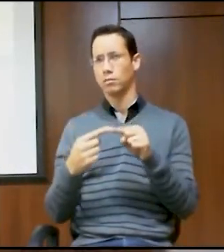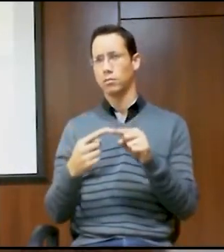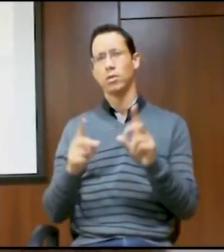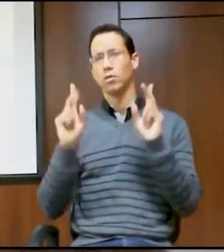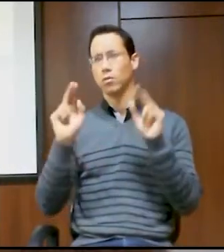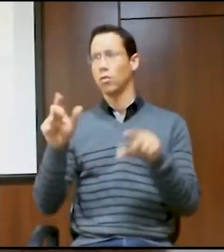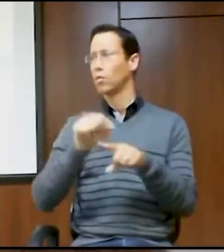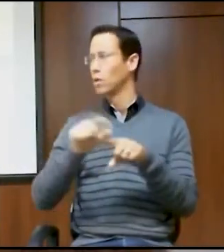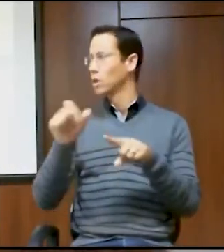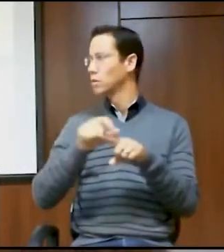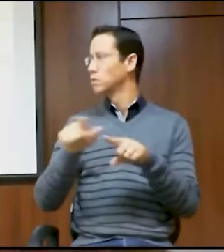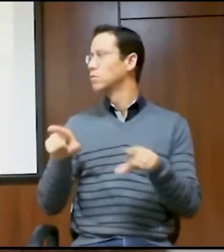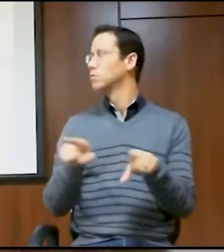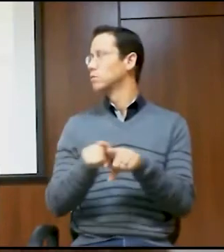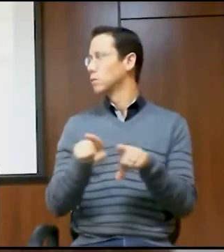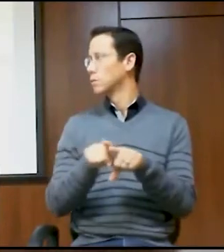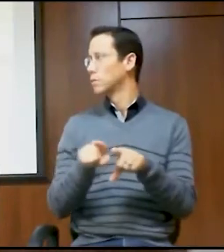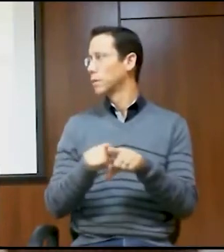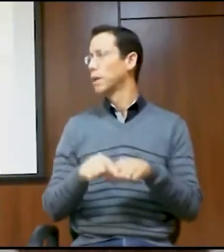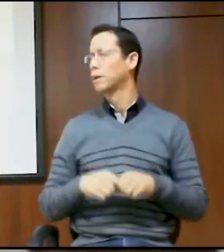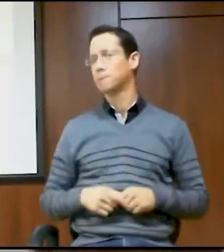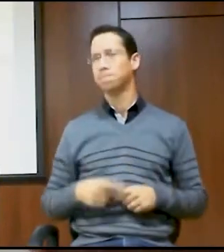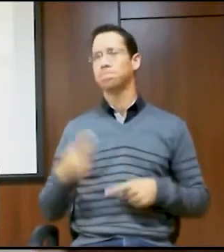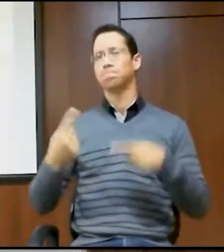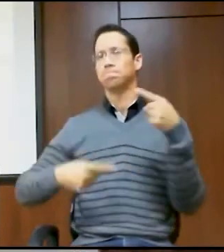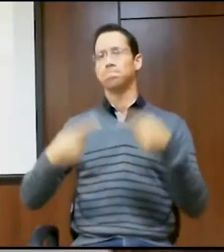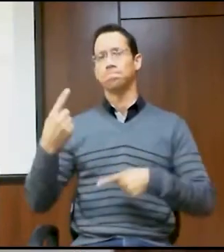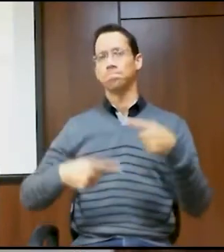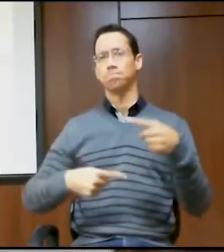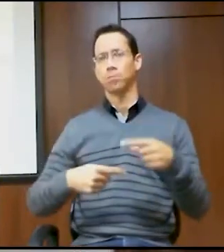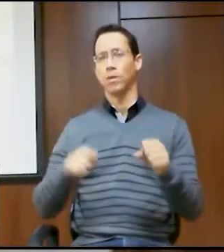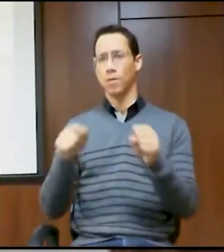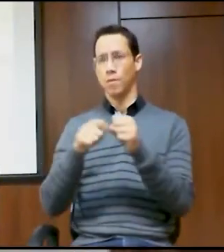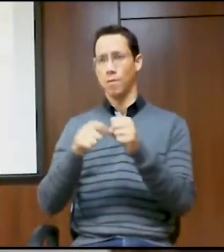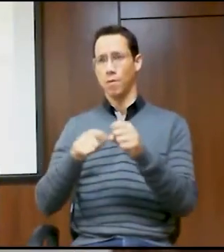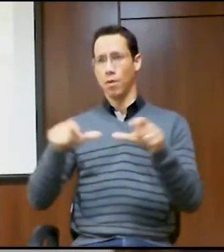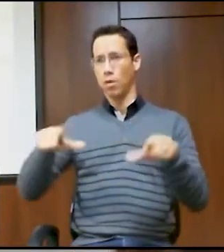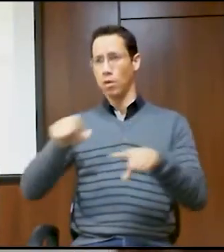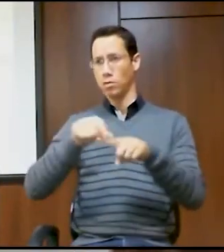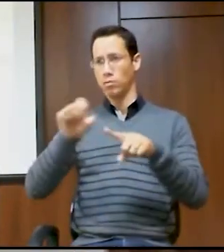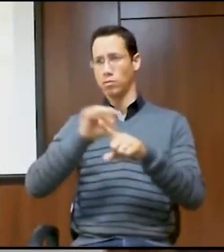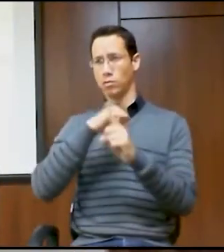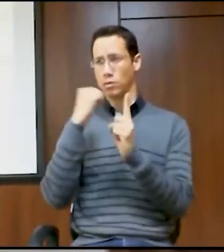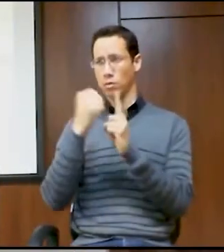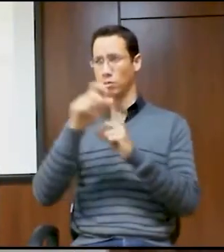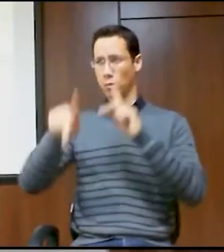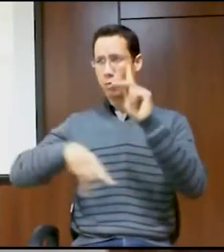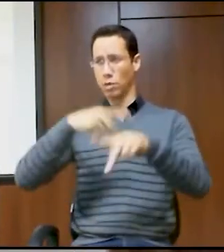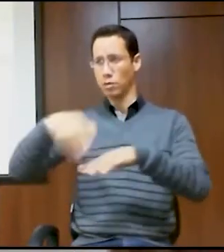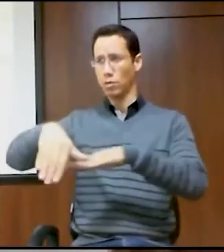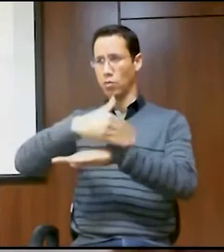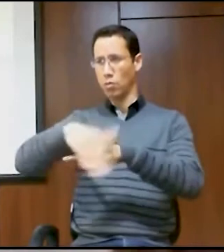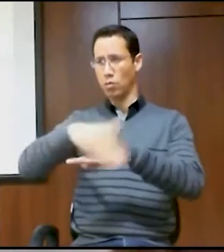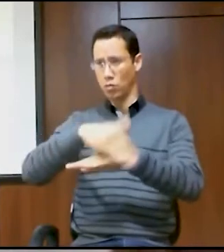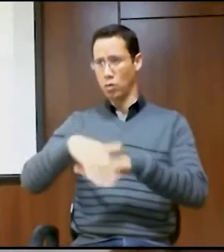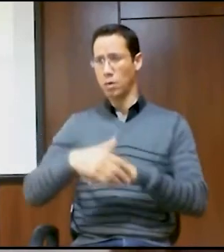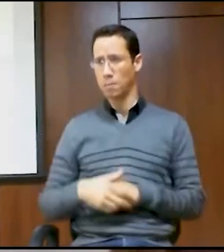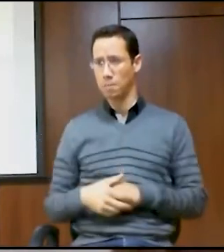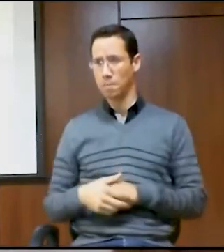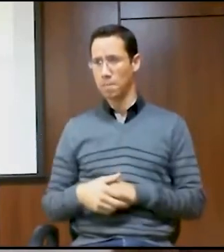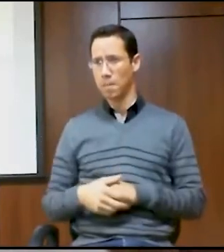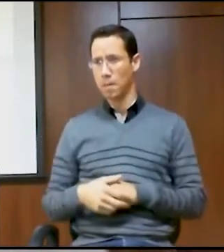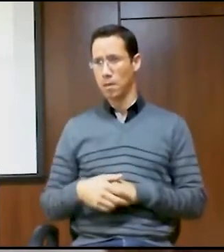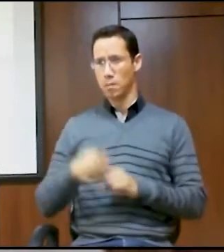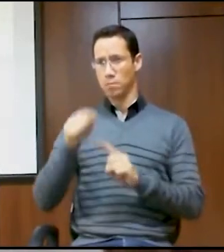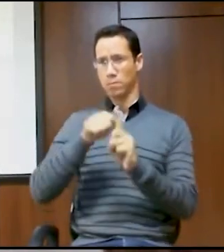a contradição da locação, deixa pra gente discutir. Você faz uma locação social para a população em situação de rua, quem não pagar 3